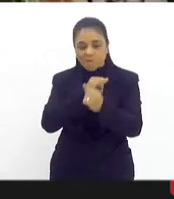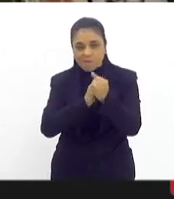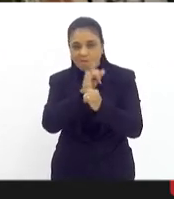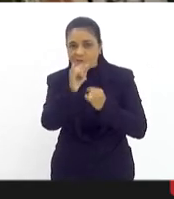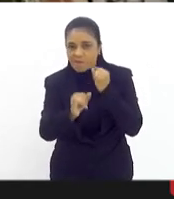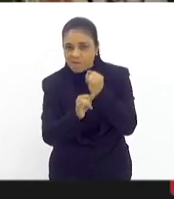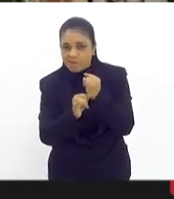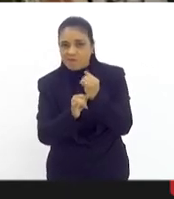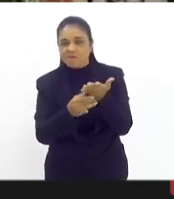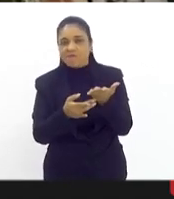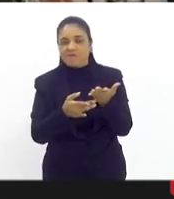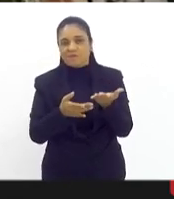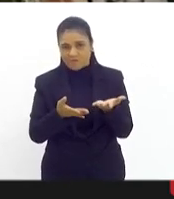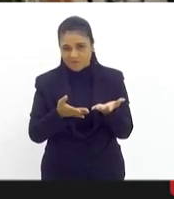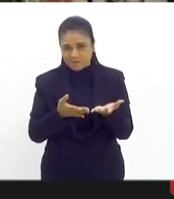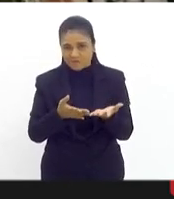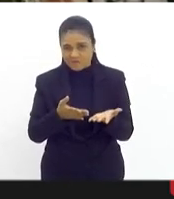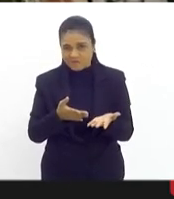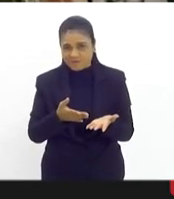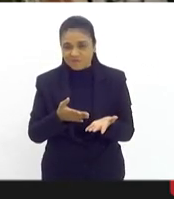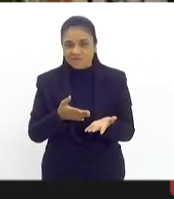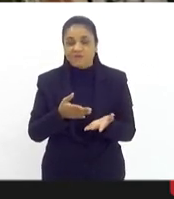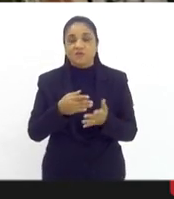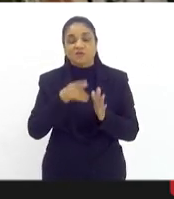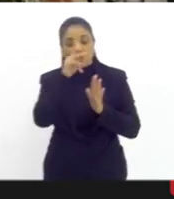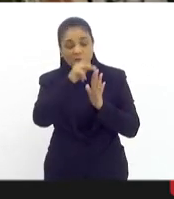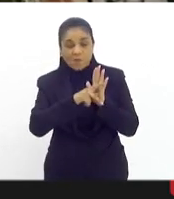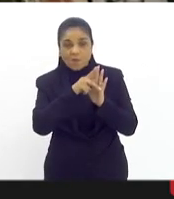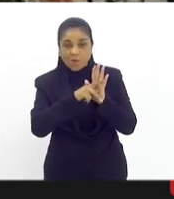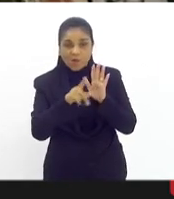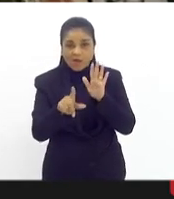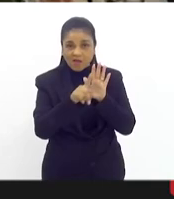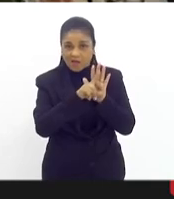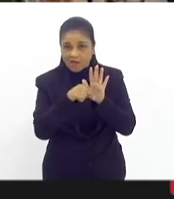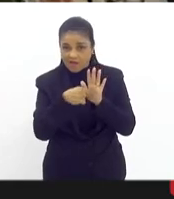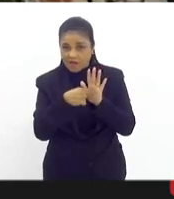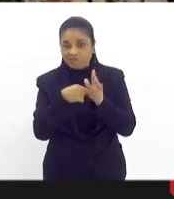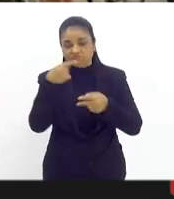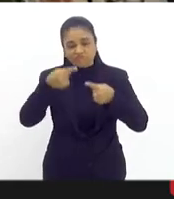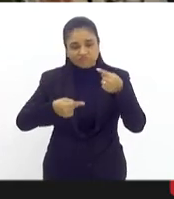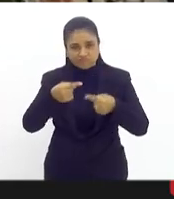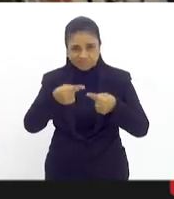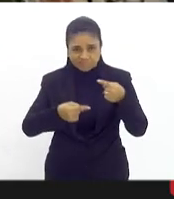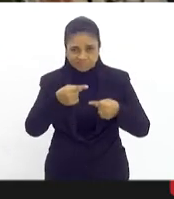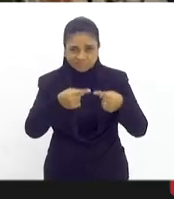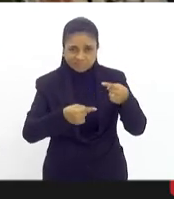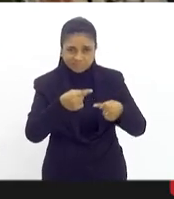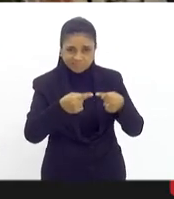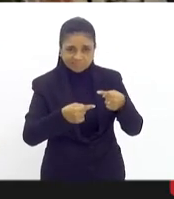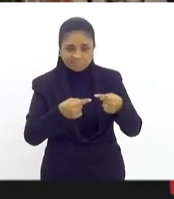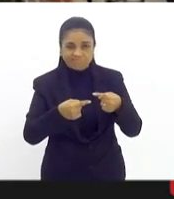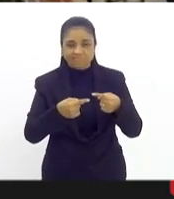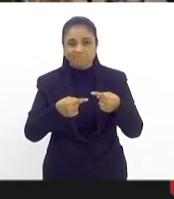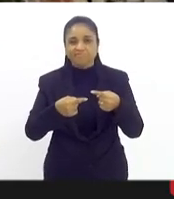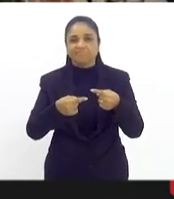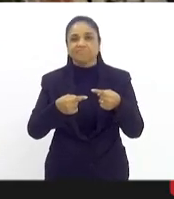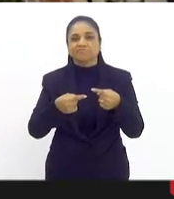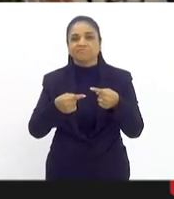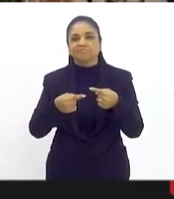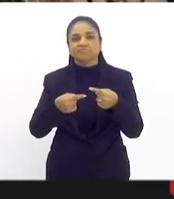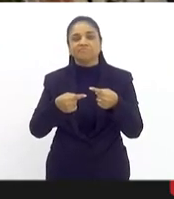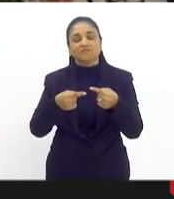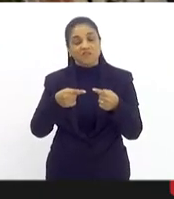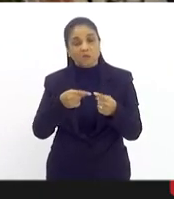redes sociais. Então, esse projeto está sendo discutido agora, certamente ele vai ser um